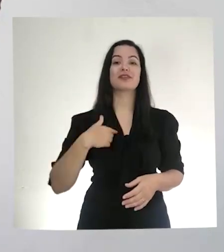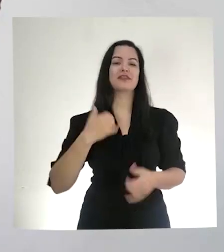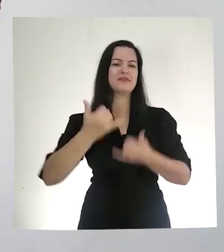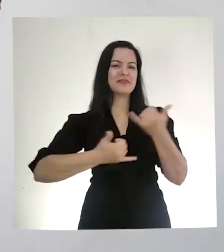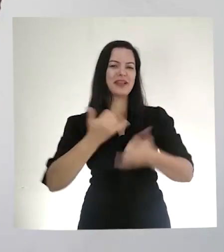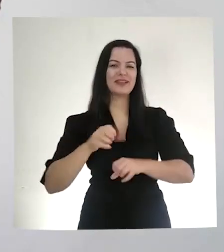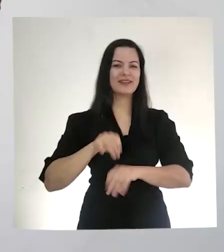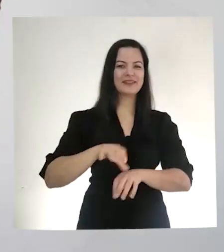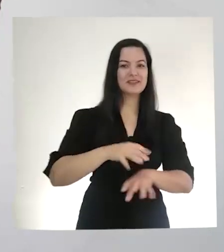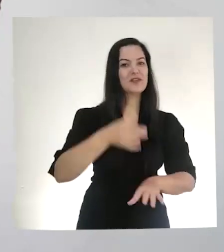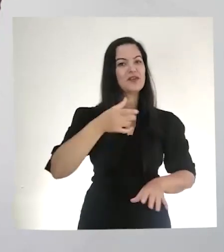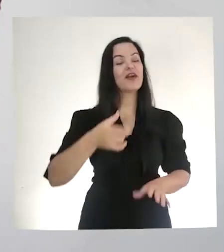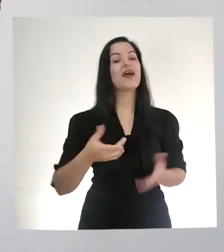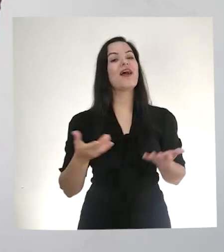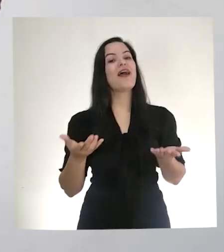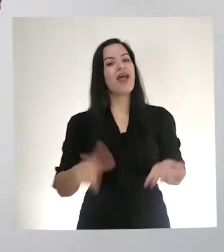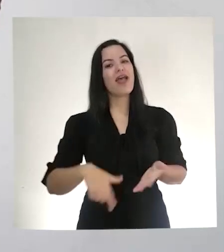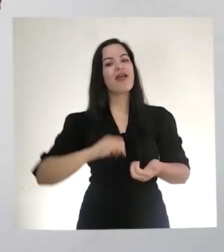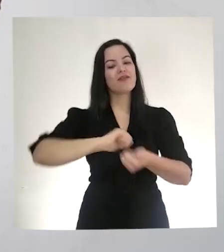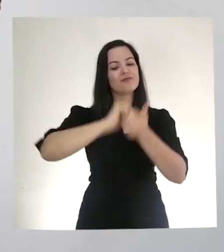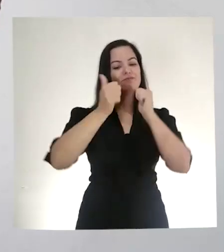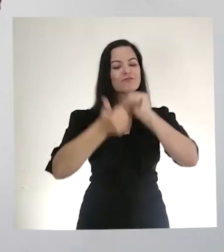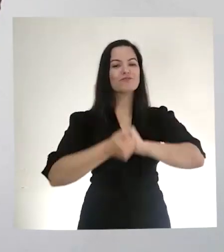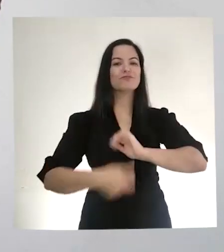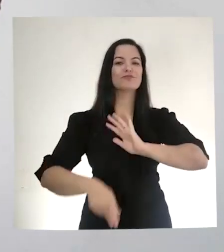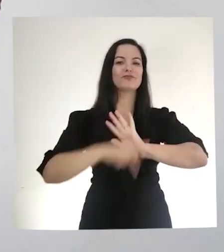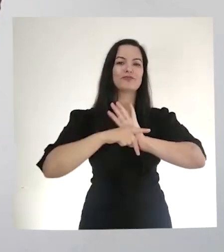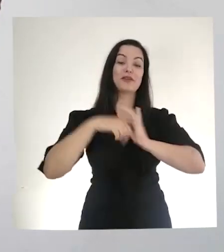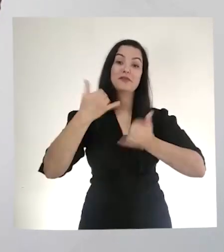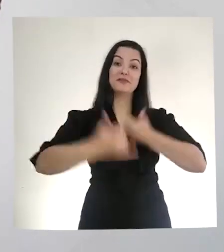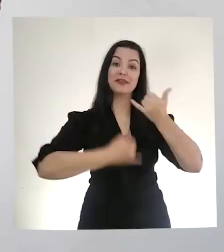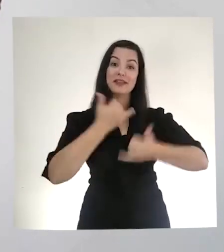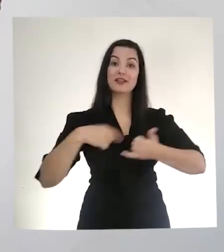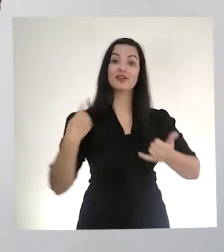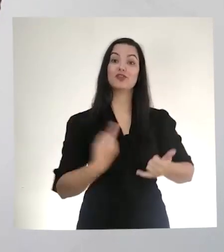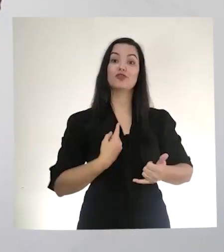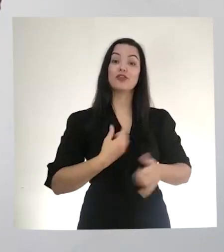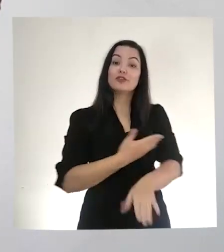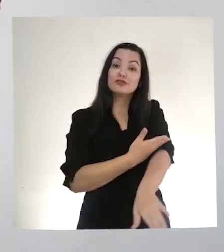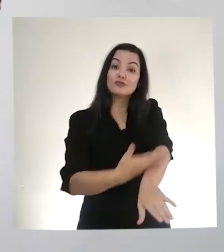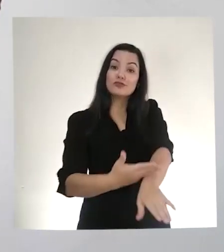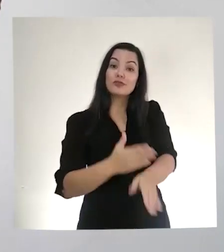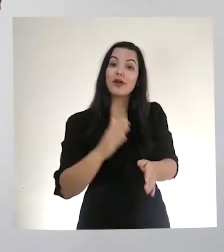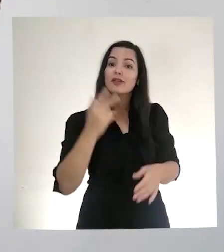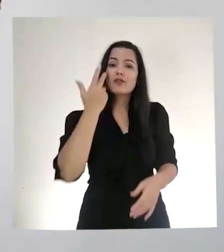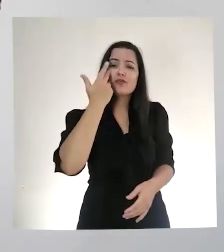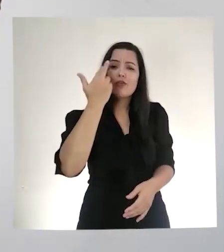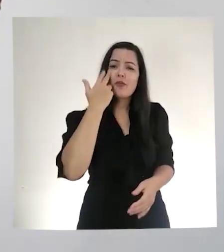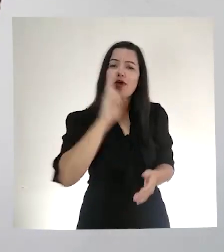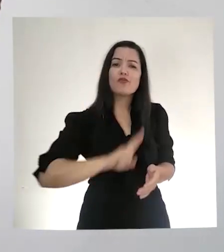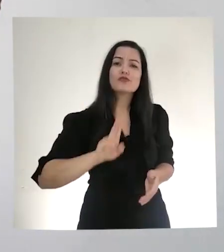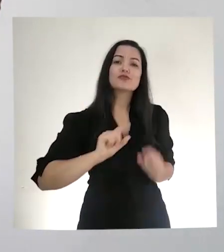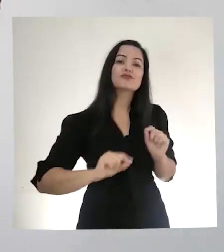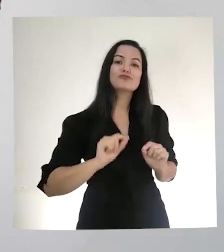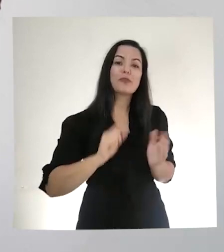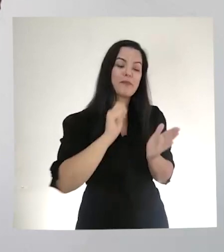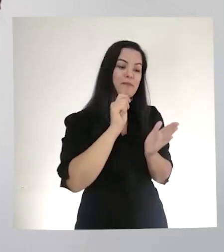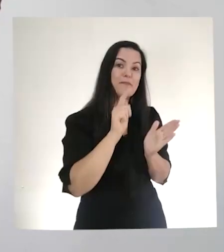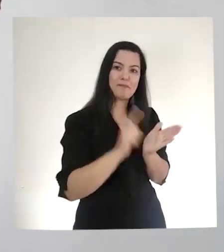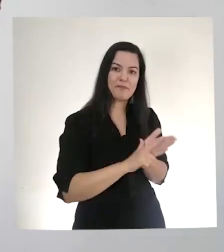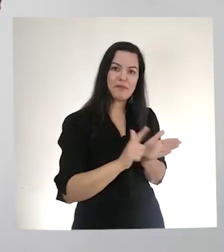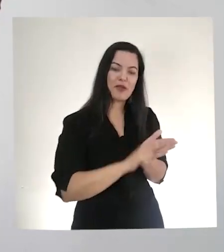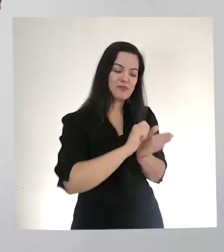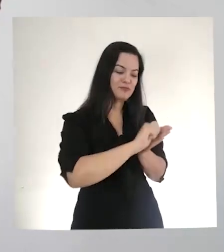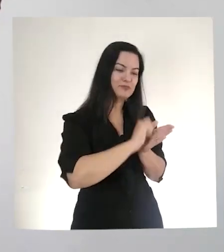uma adaptação de uma brincadeira muito comum que nós fazemos no papel, que chama-se Stop. Nós vamos